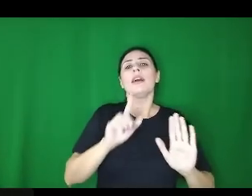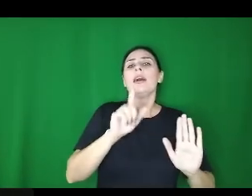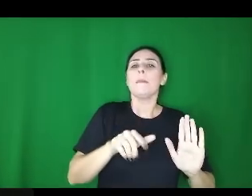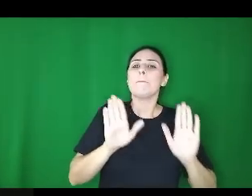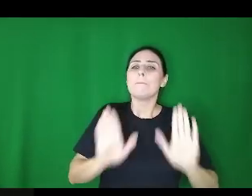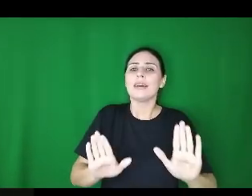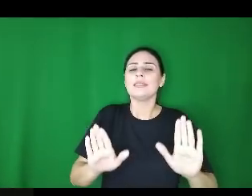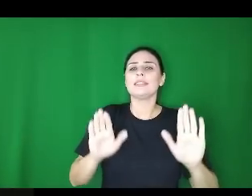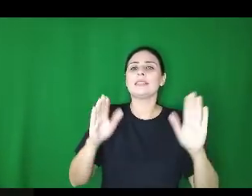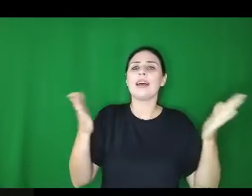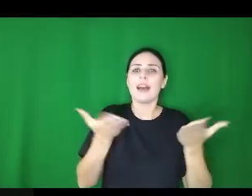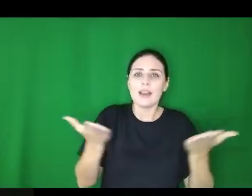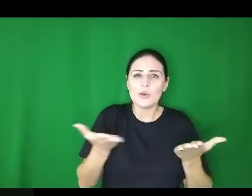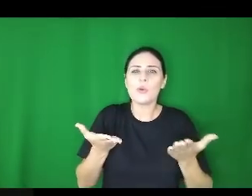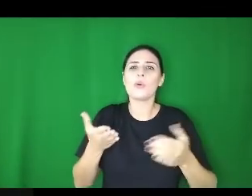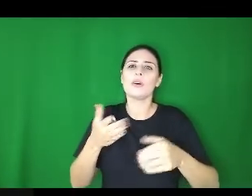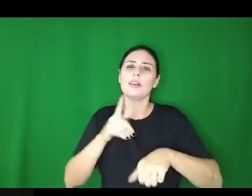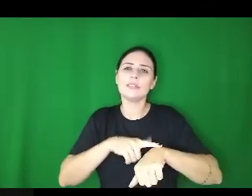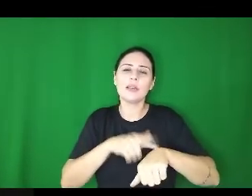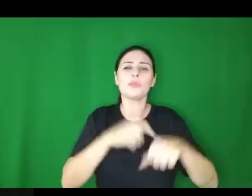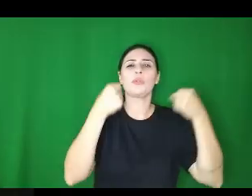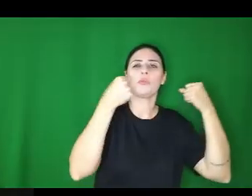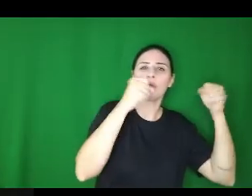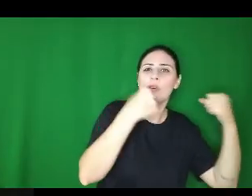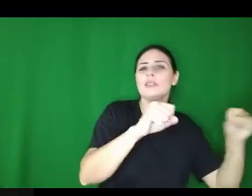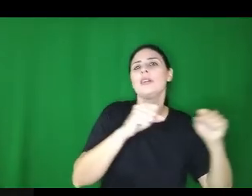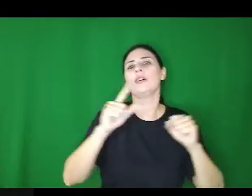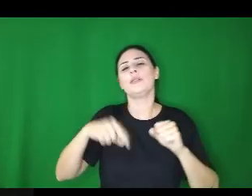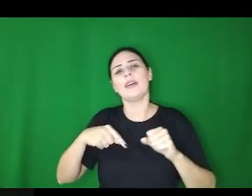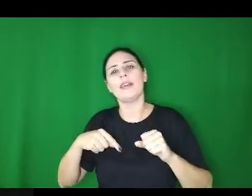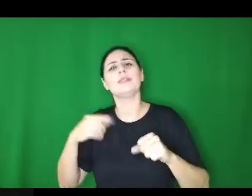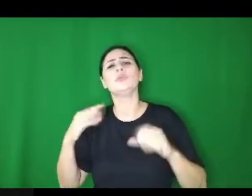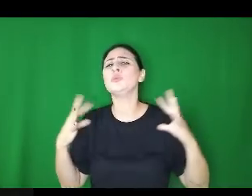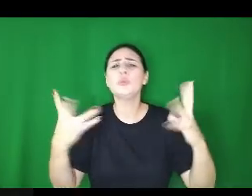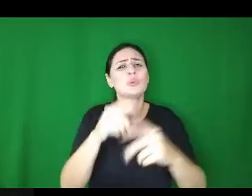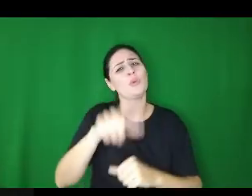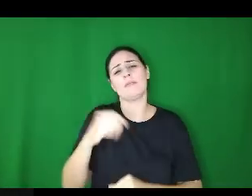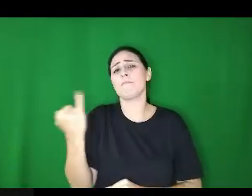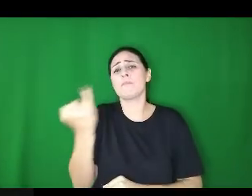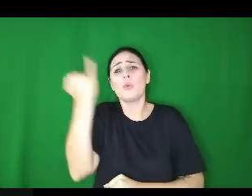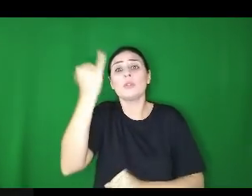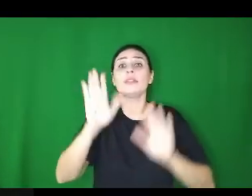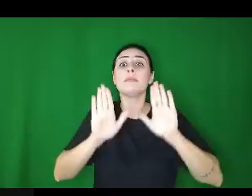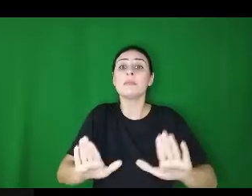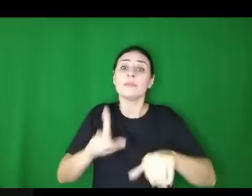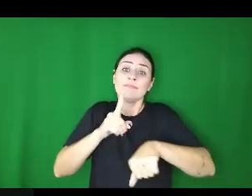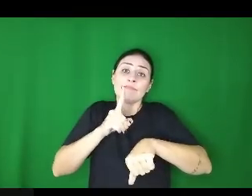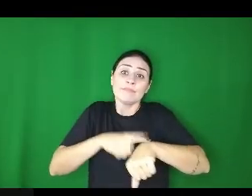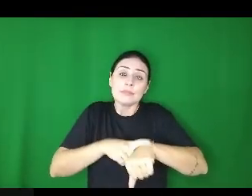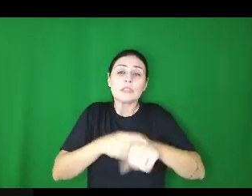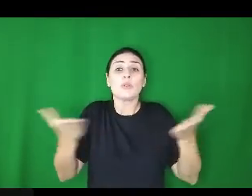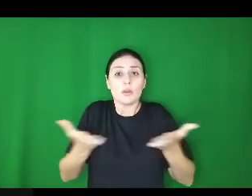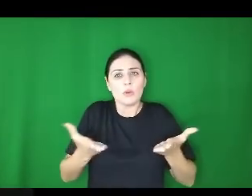que nesse momento que não é bom que ela faça isso. Ou ela está dizendo que uma musculação a caminhada